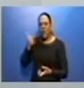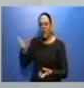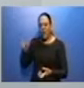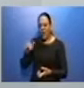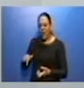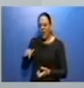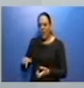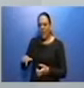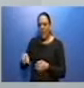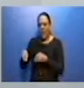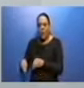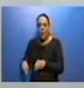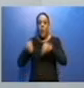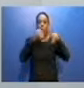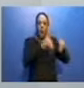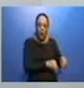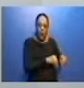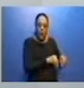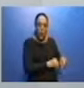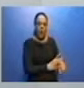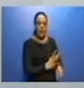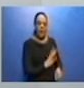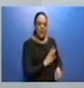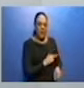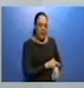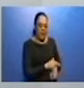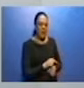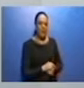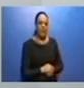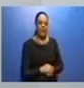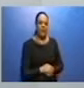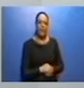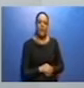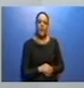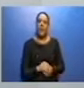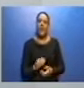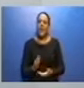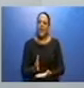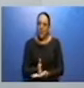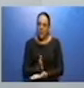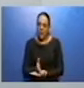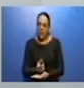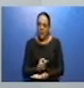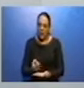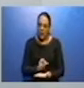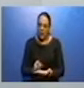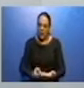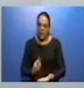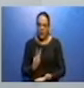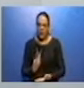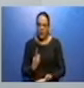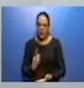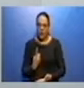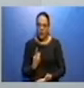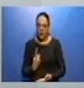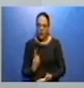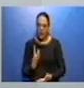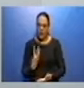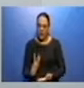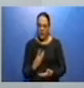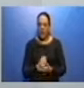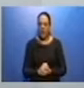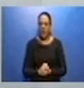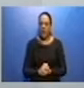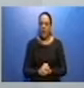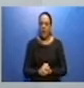de terras, né? Nós temos aí essa informação na apostila de vocês, na página 213, e 44%